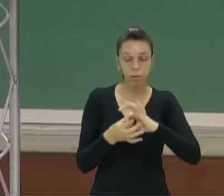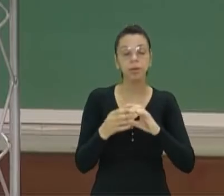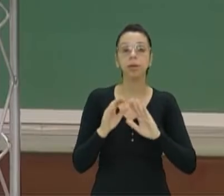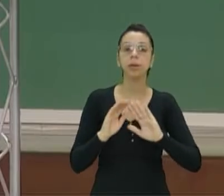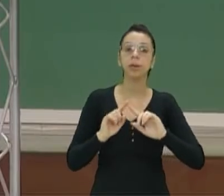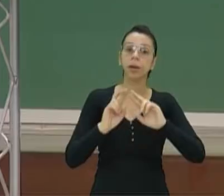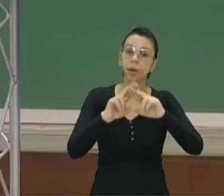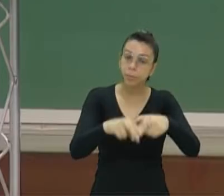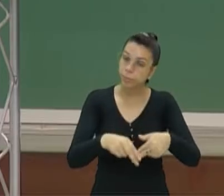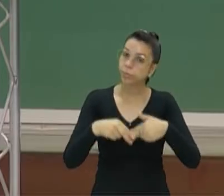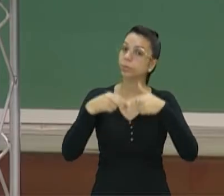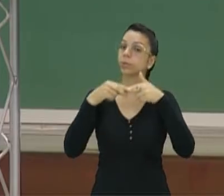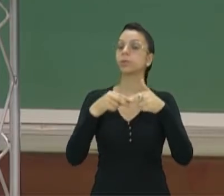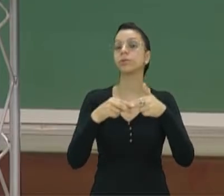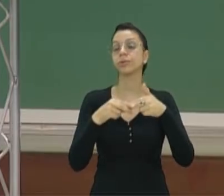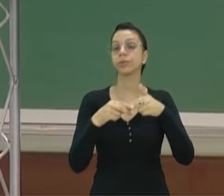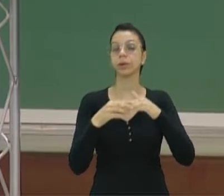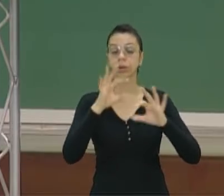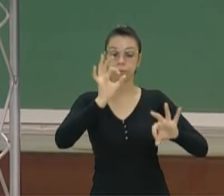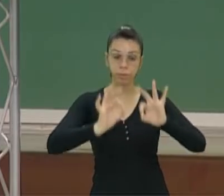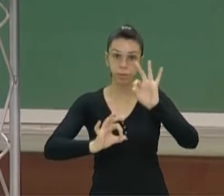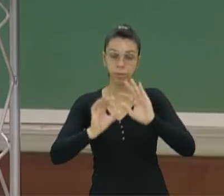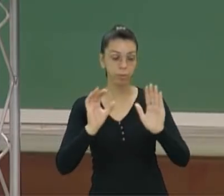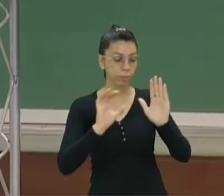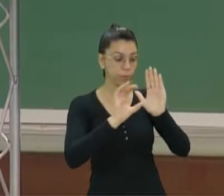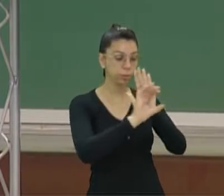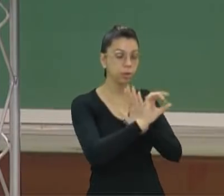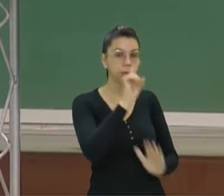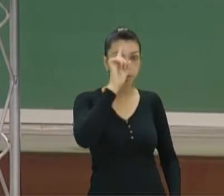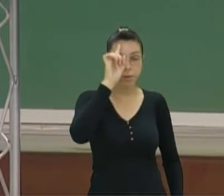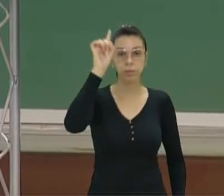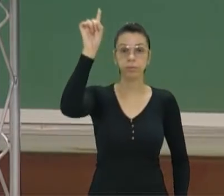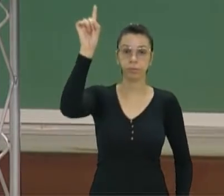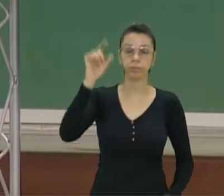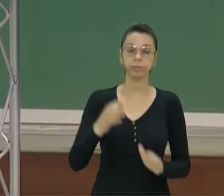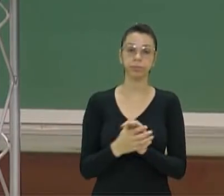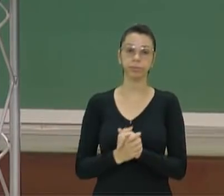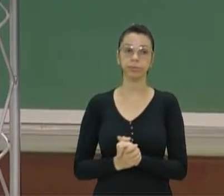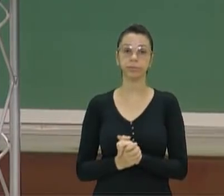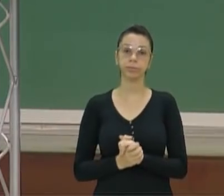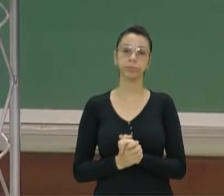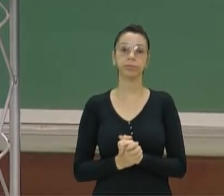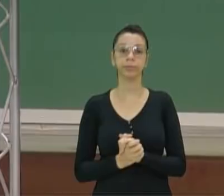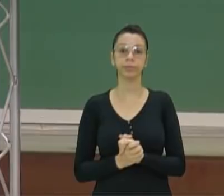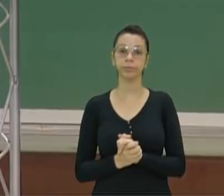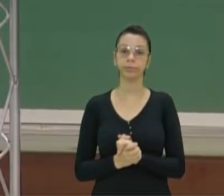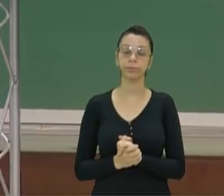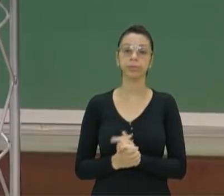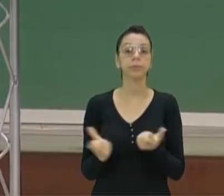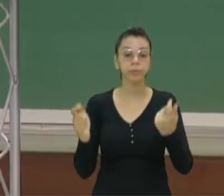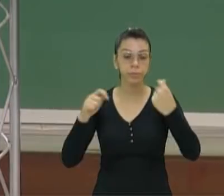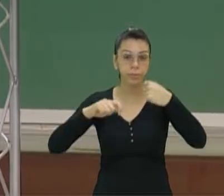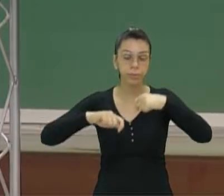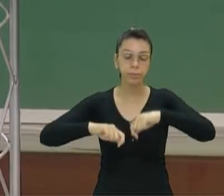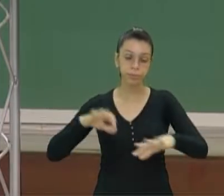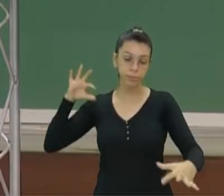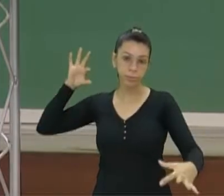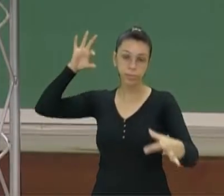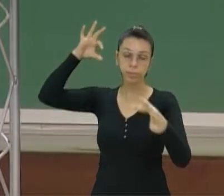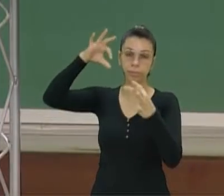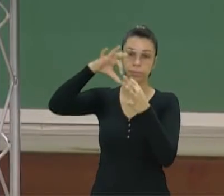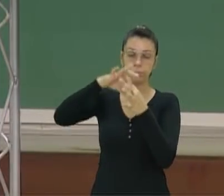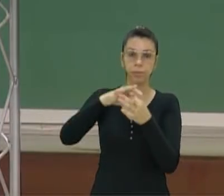conceitos, ou seja, são as ideias que nós temos sobre as coisas. E, necessariamente, isso está atrelado